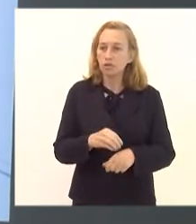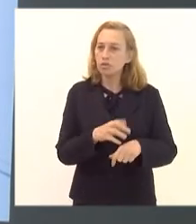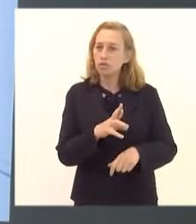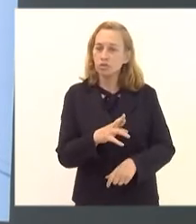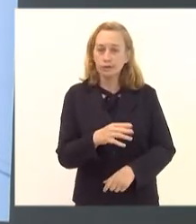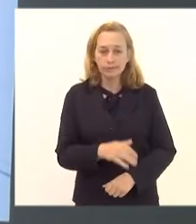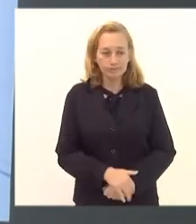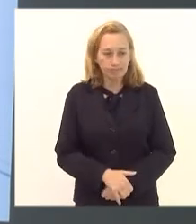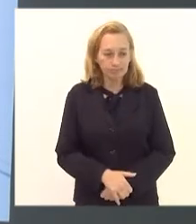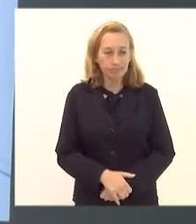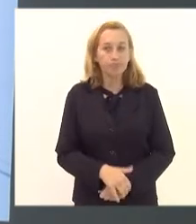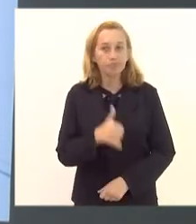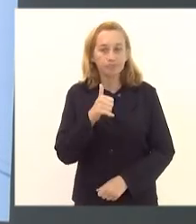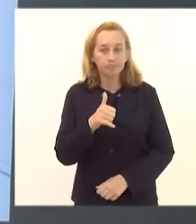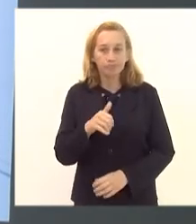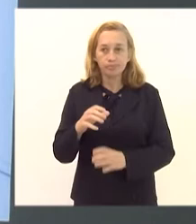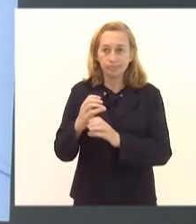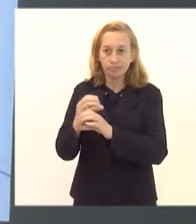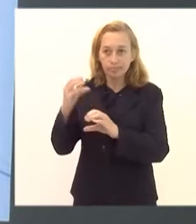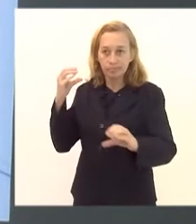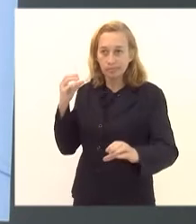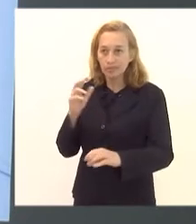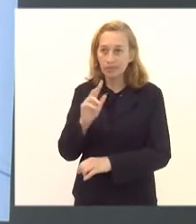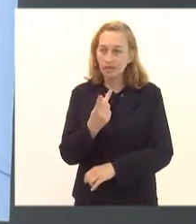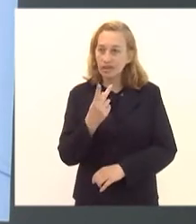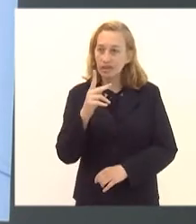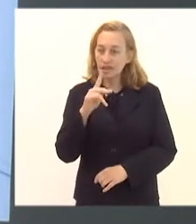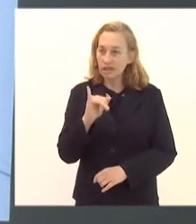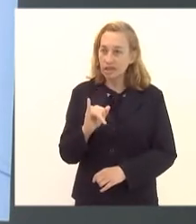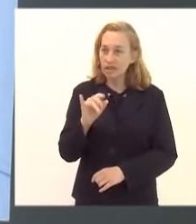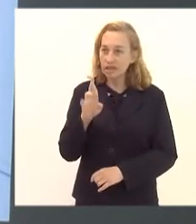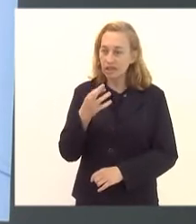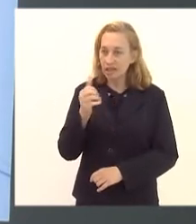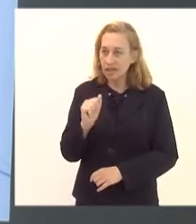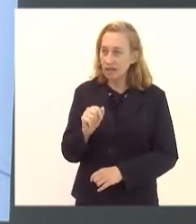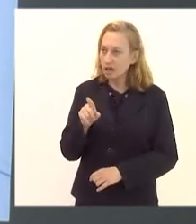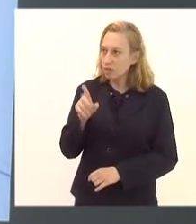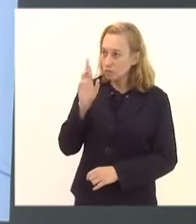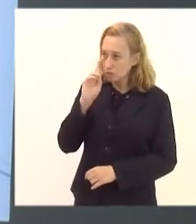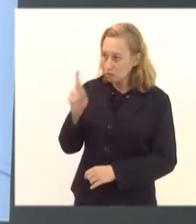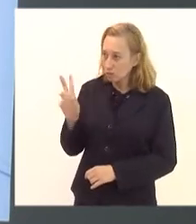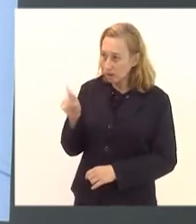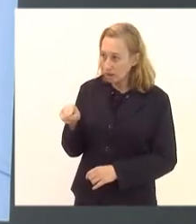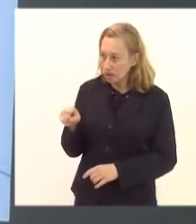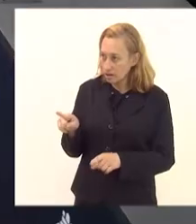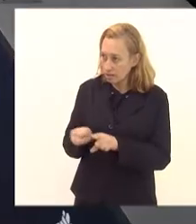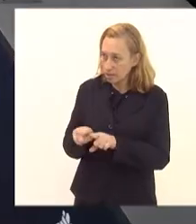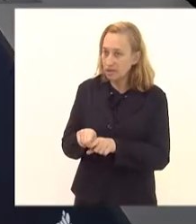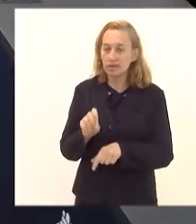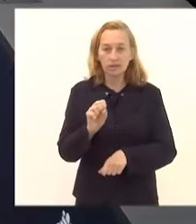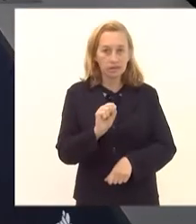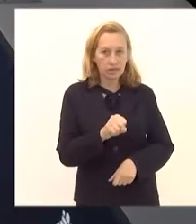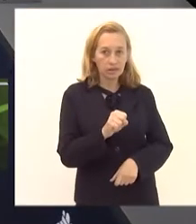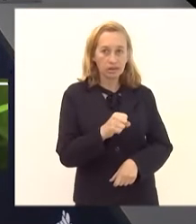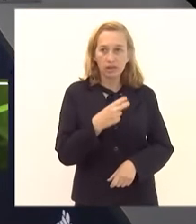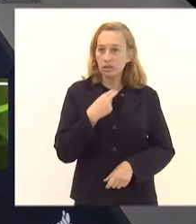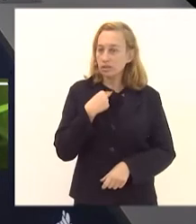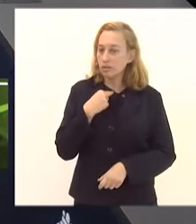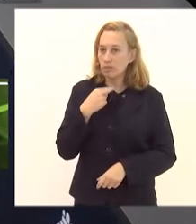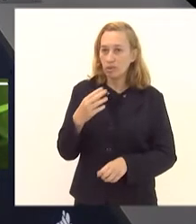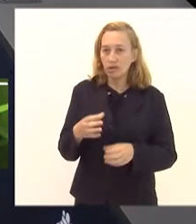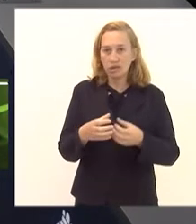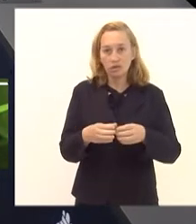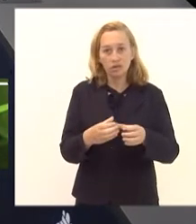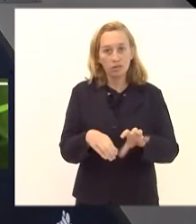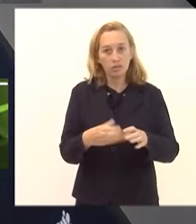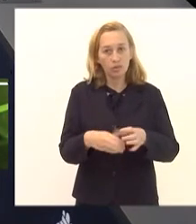vamos lá. A senhora é engenheira hídrica. Sim. O senhor é engenheiro também? Sim. O senhor não pode ter passado no concurso, o senhor